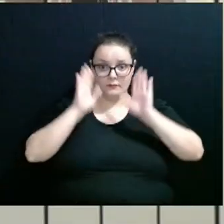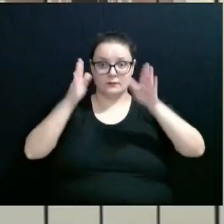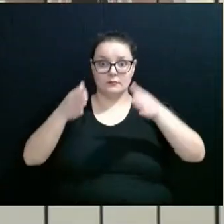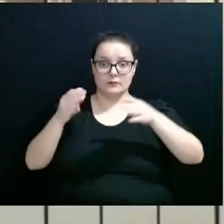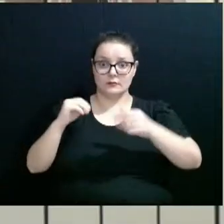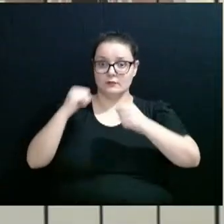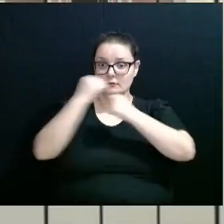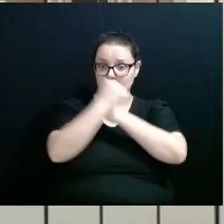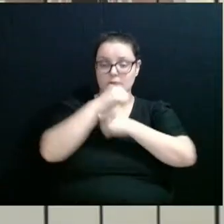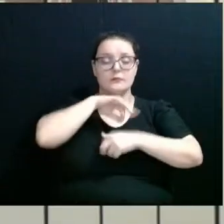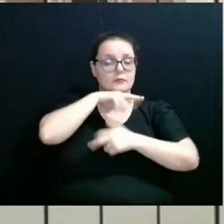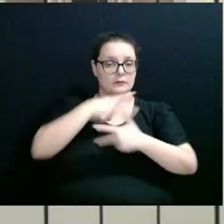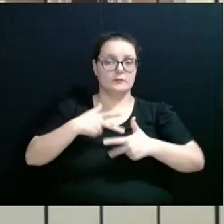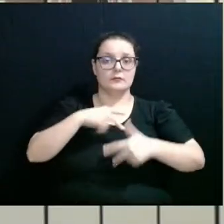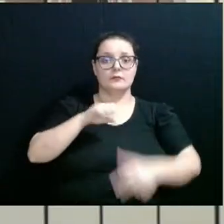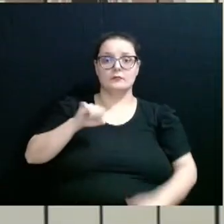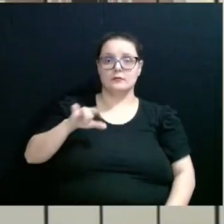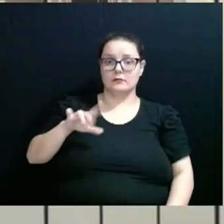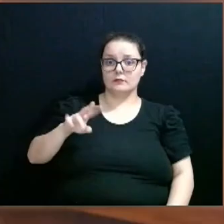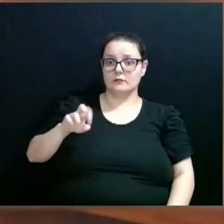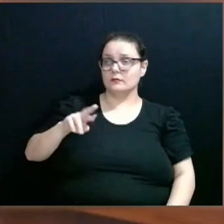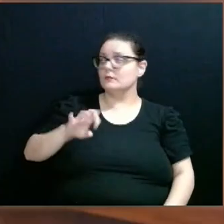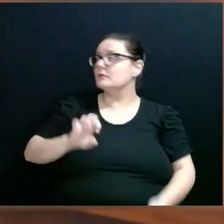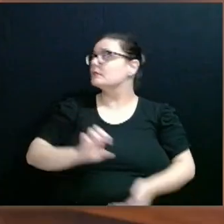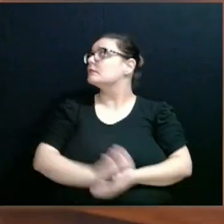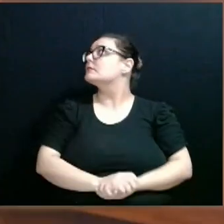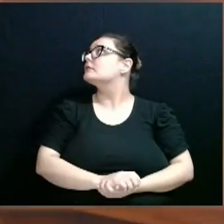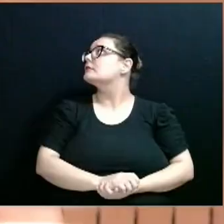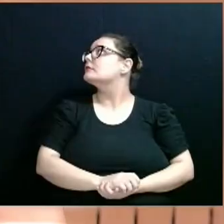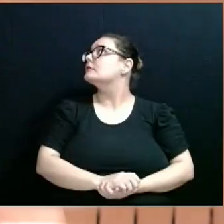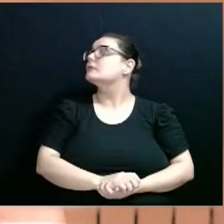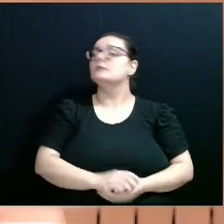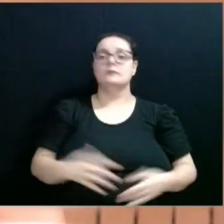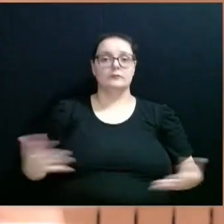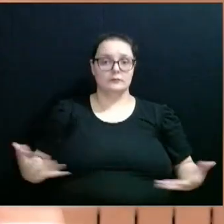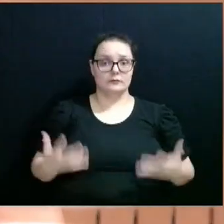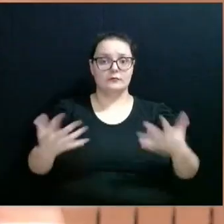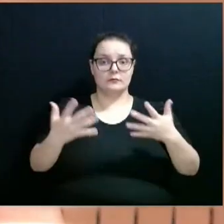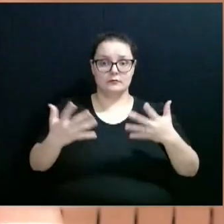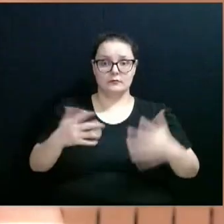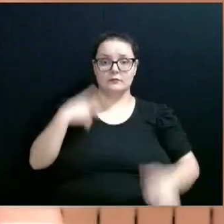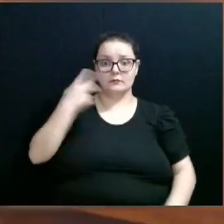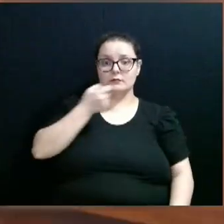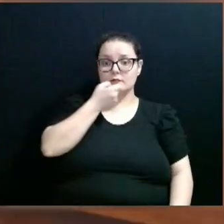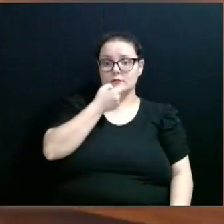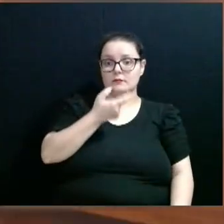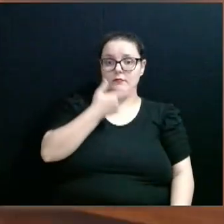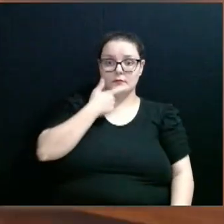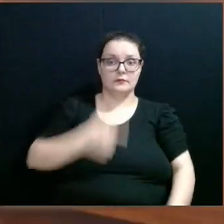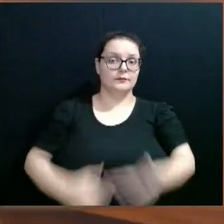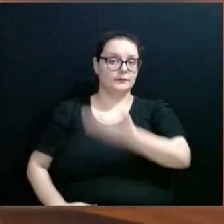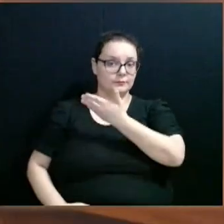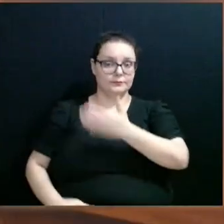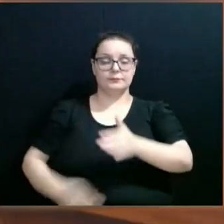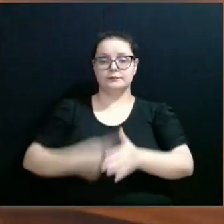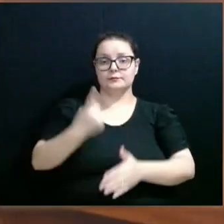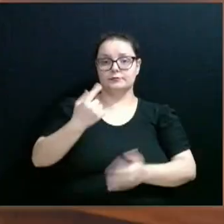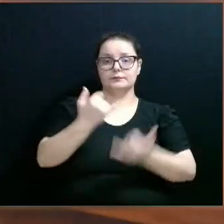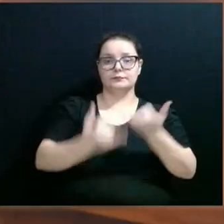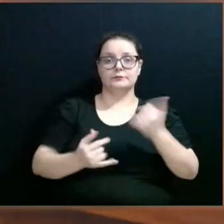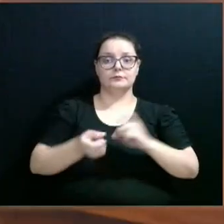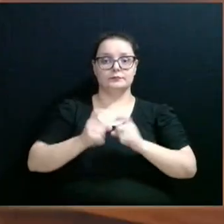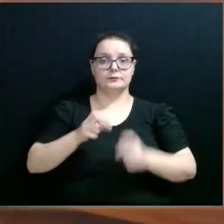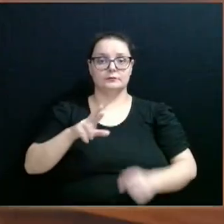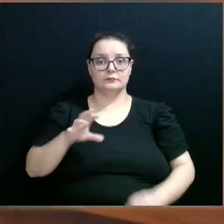animais silvestres. Por iniciativa da vereadora Fernanda Souto, a primeira parte da reunião ordinária de